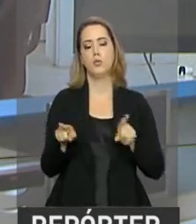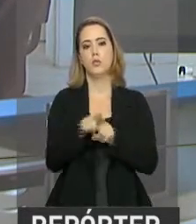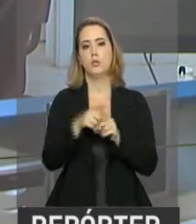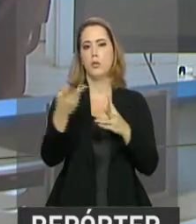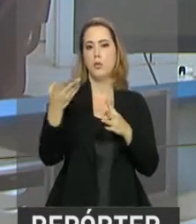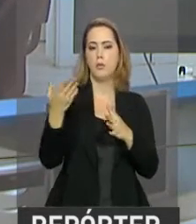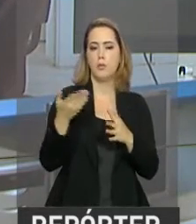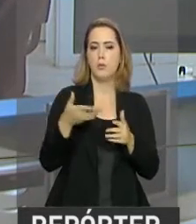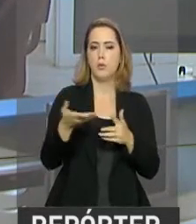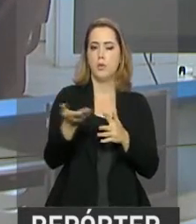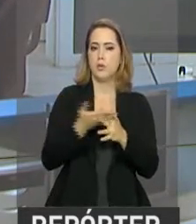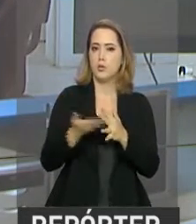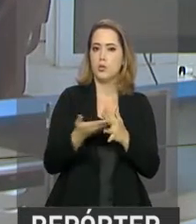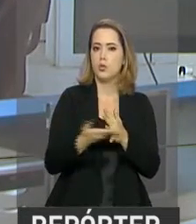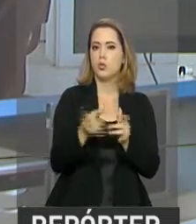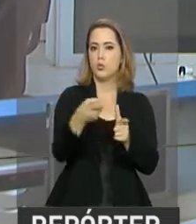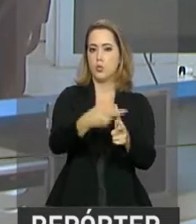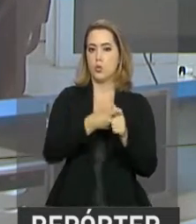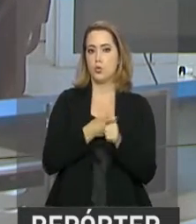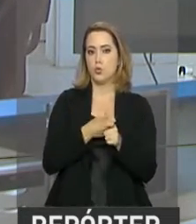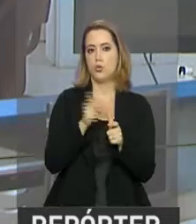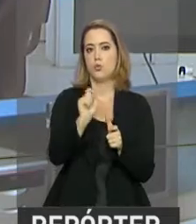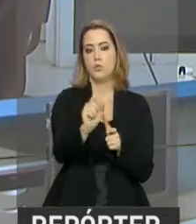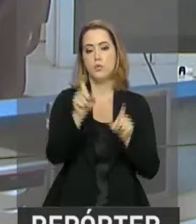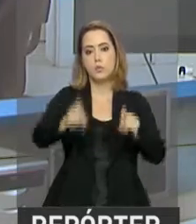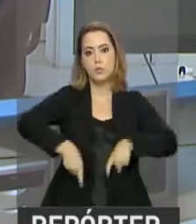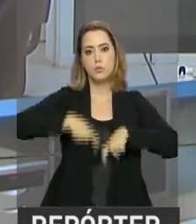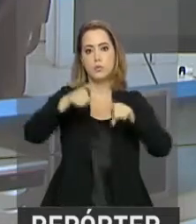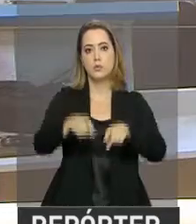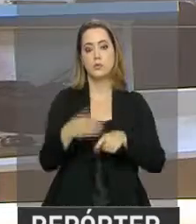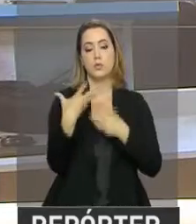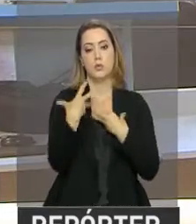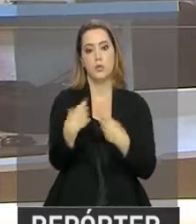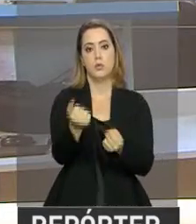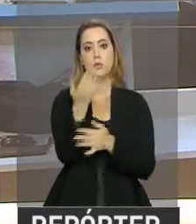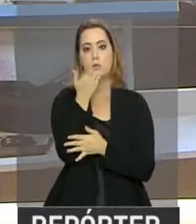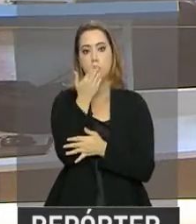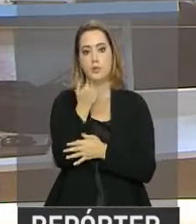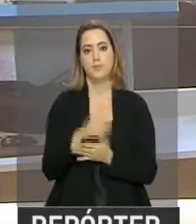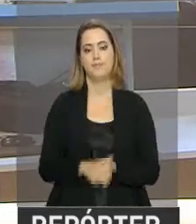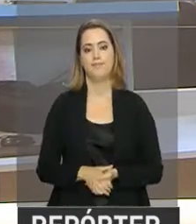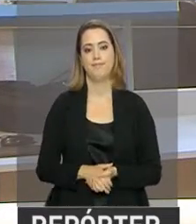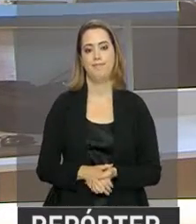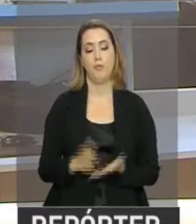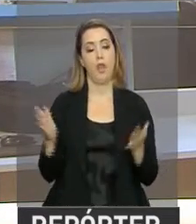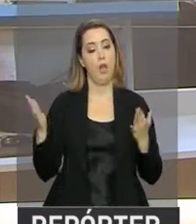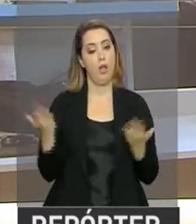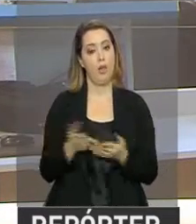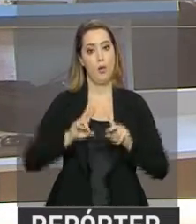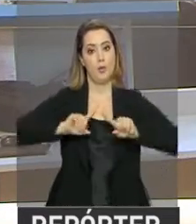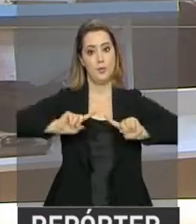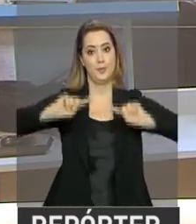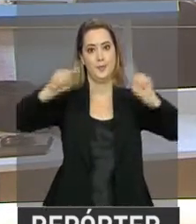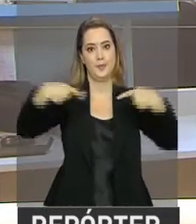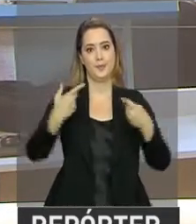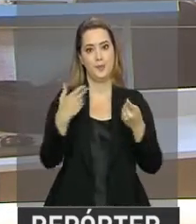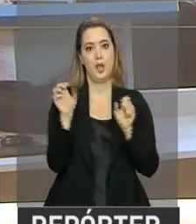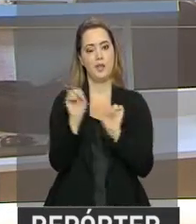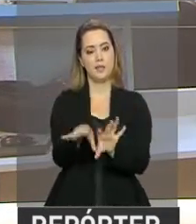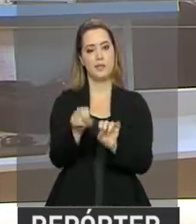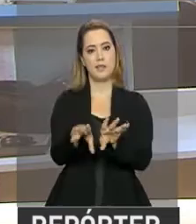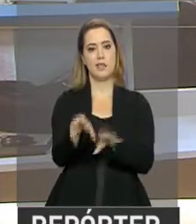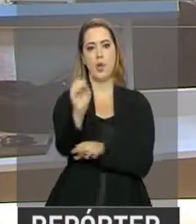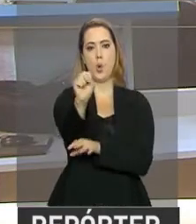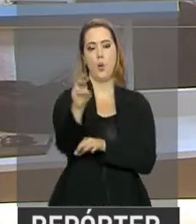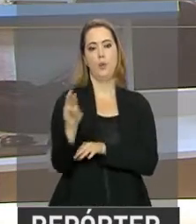dívidas dos agricultores e aquisição de cestas básicas muda de assunto agora fala de educação desde ontem os mais de